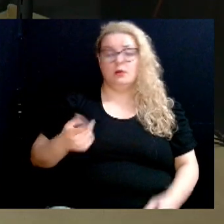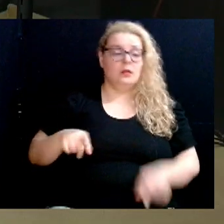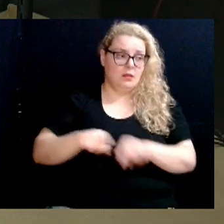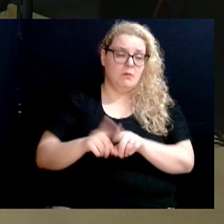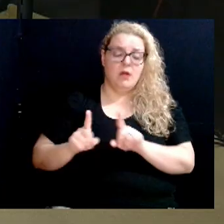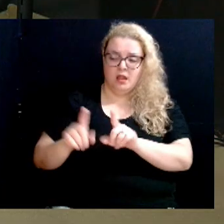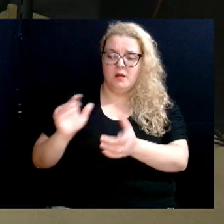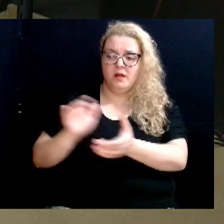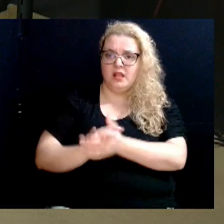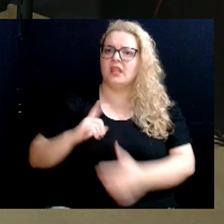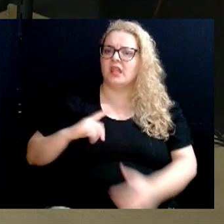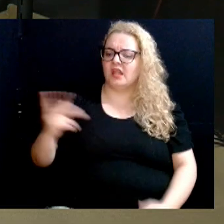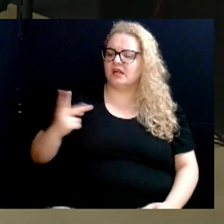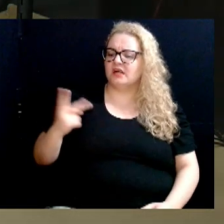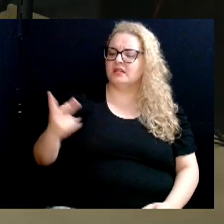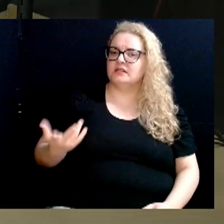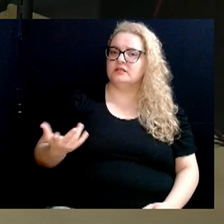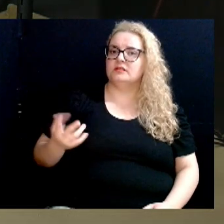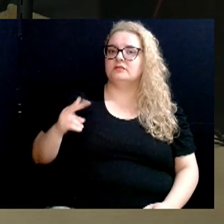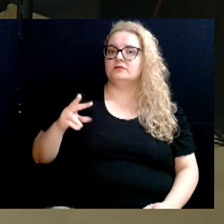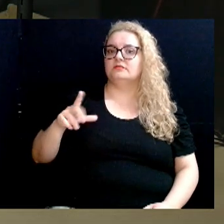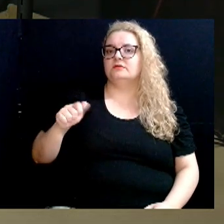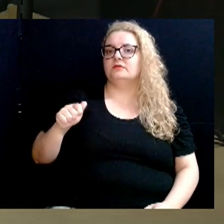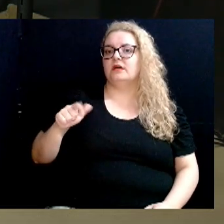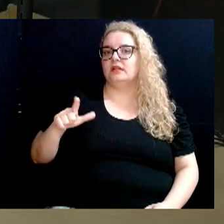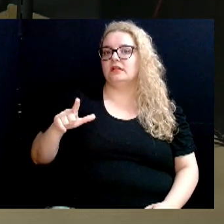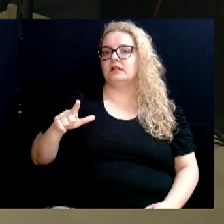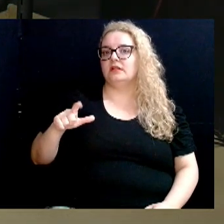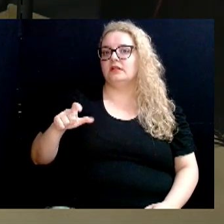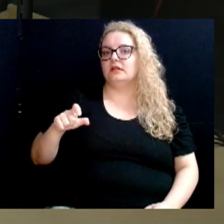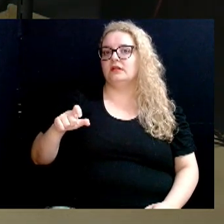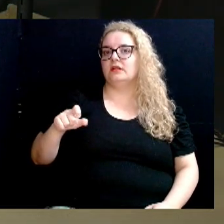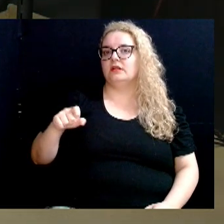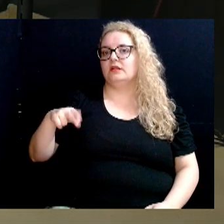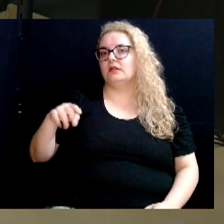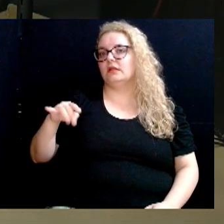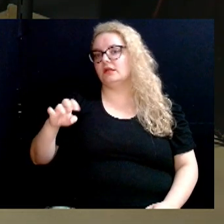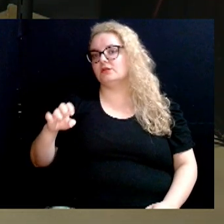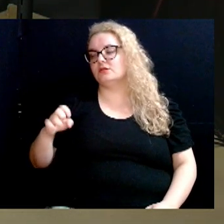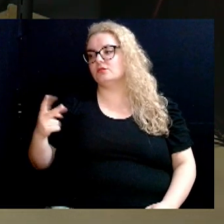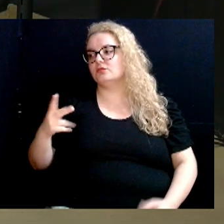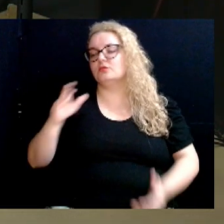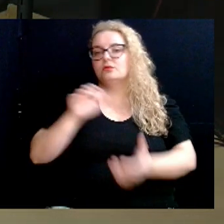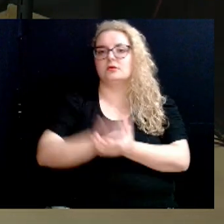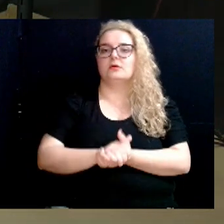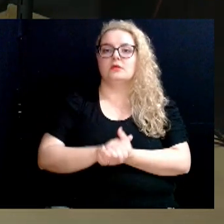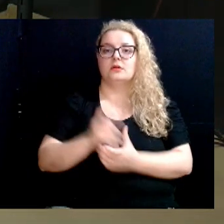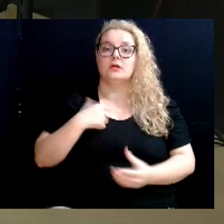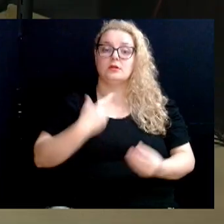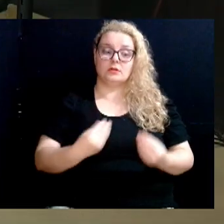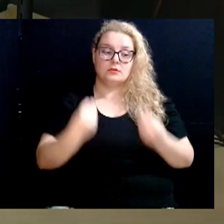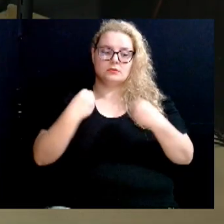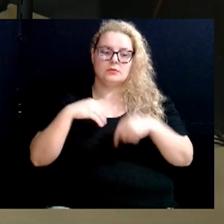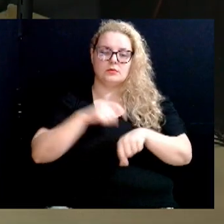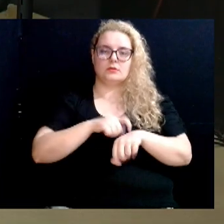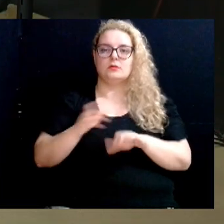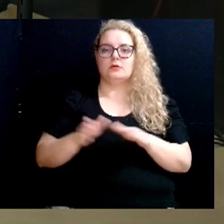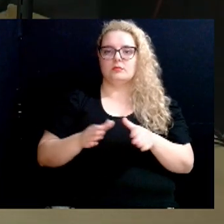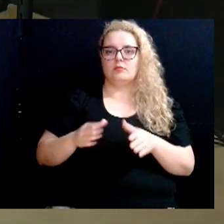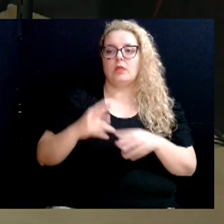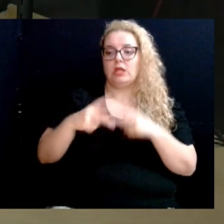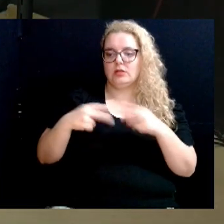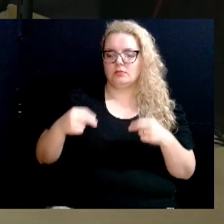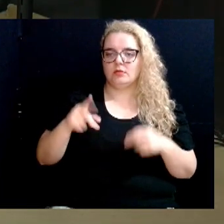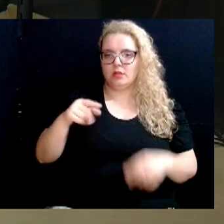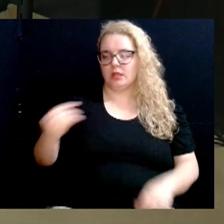hoje é Vale Night do casal, a gente deixou os filhos com alguém e a gente se deu esse momento de presente. Isso é importante